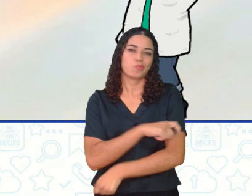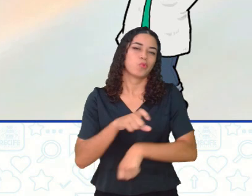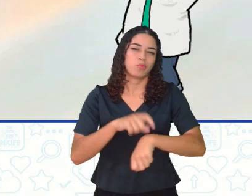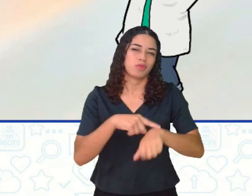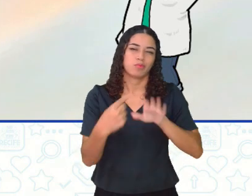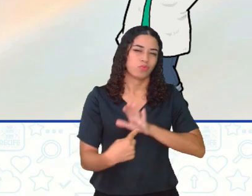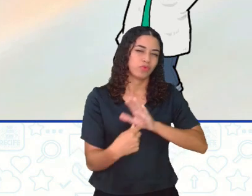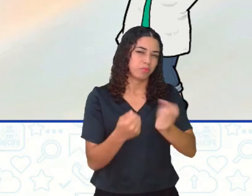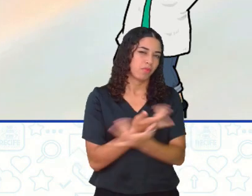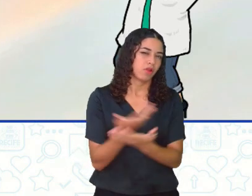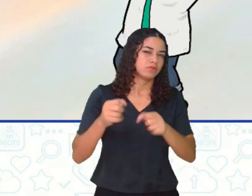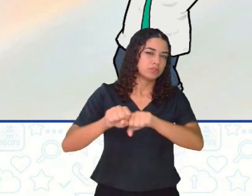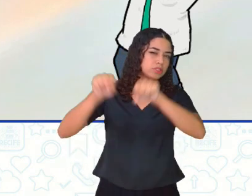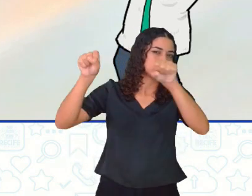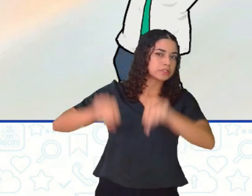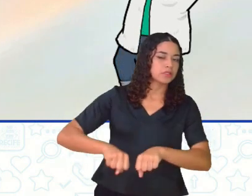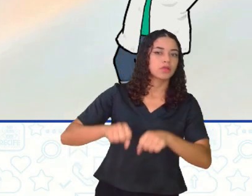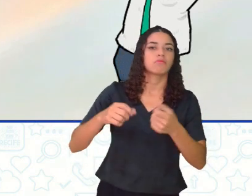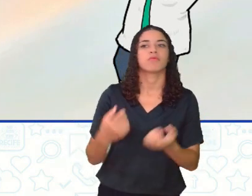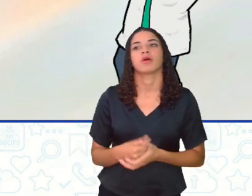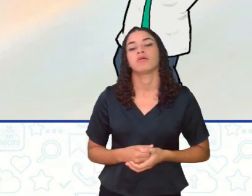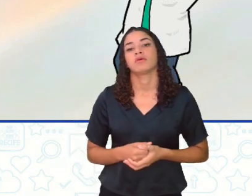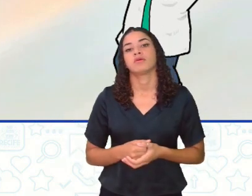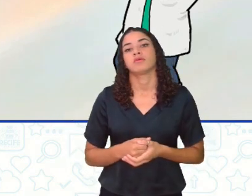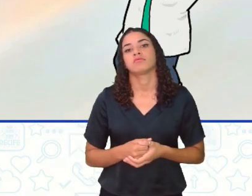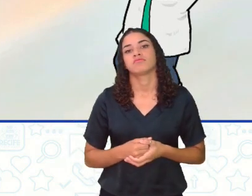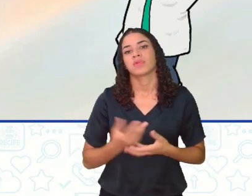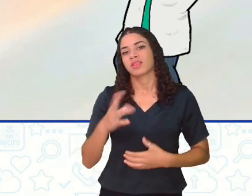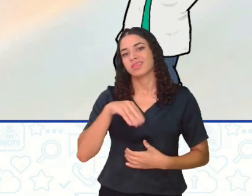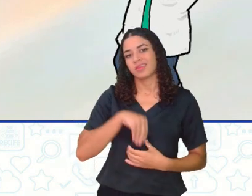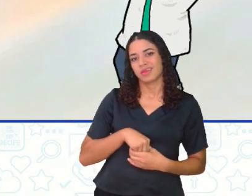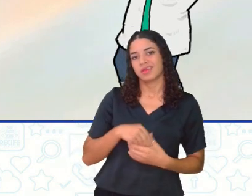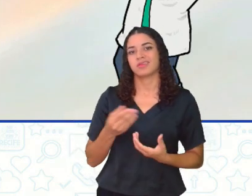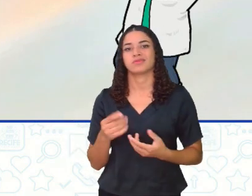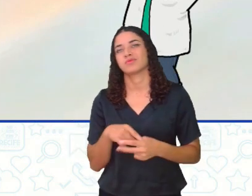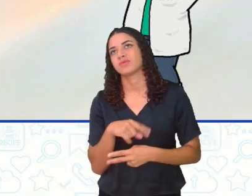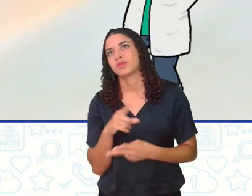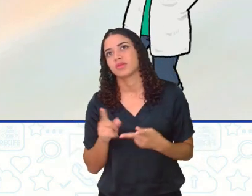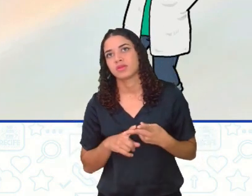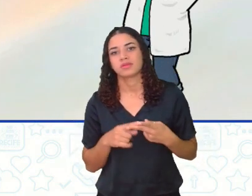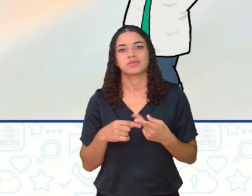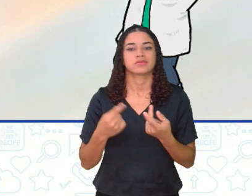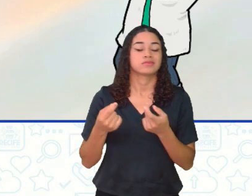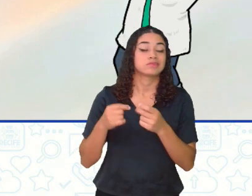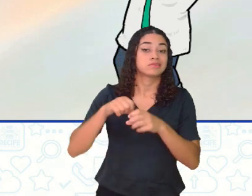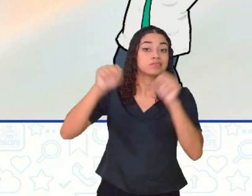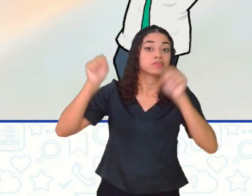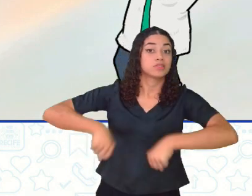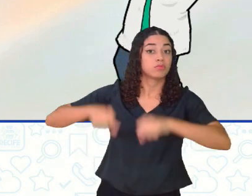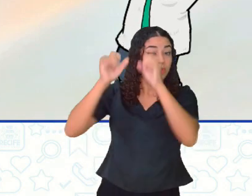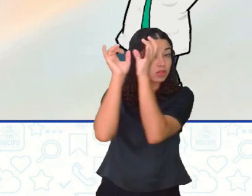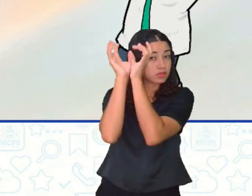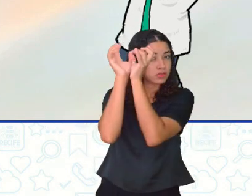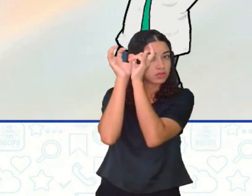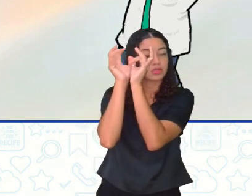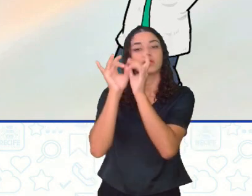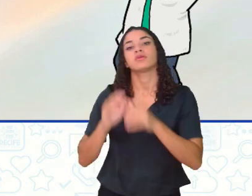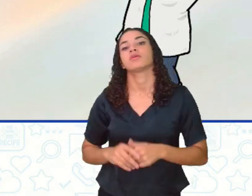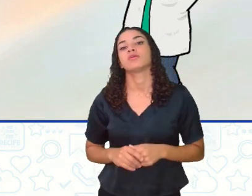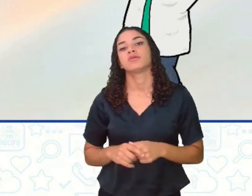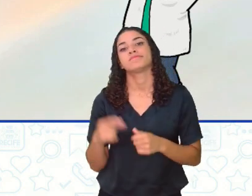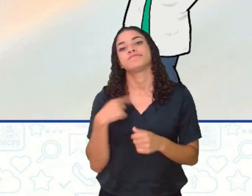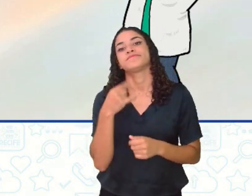essa questão do sistema reprodutor, sistema nervoso, ele disse para mim assim, ó,